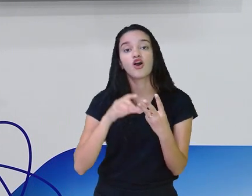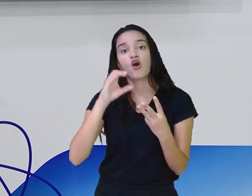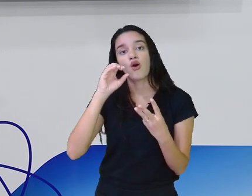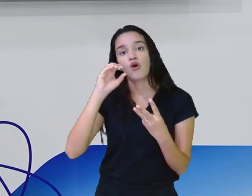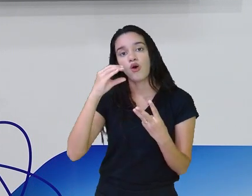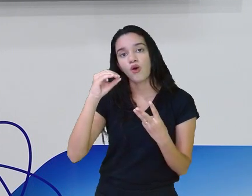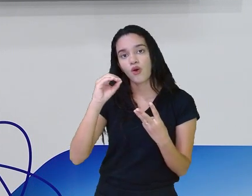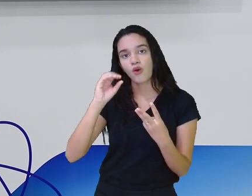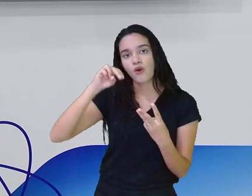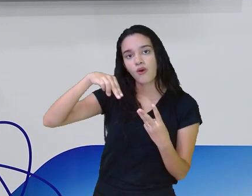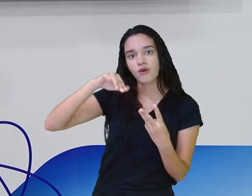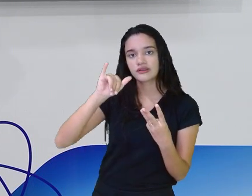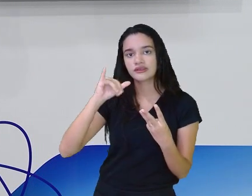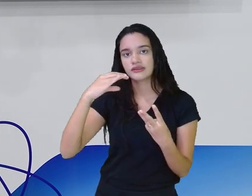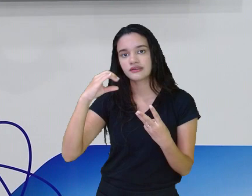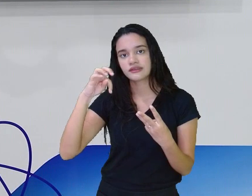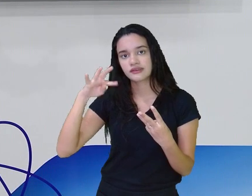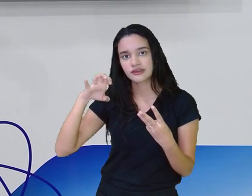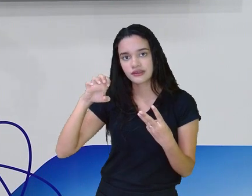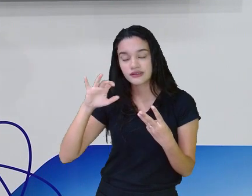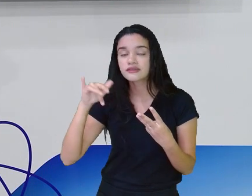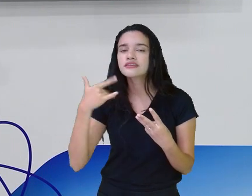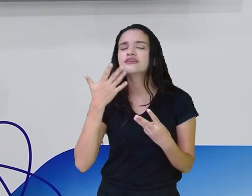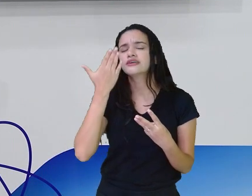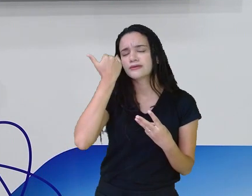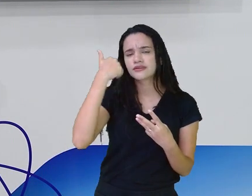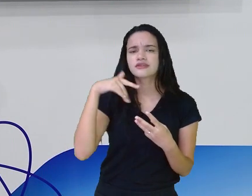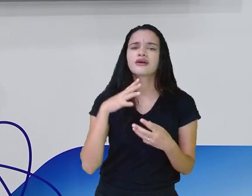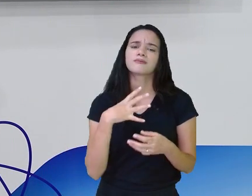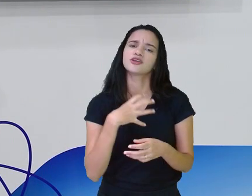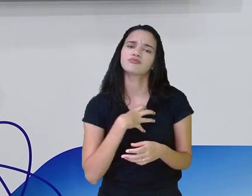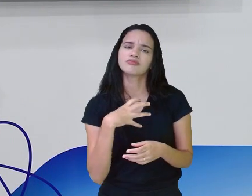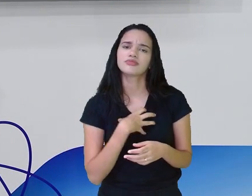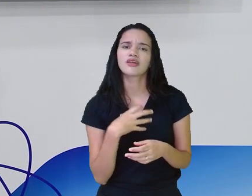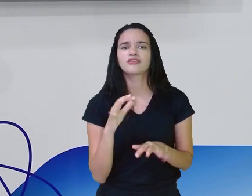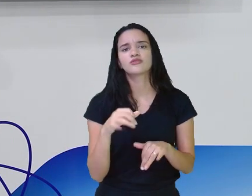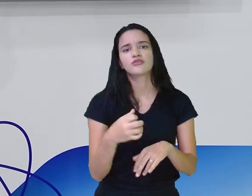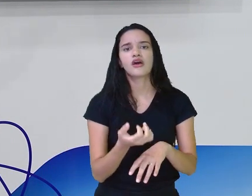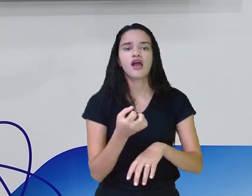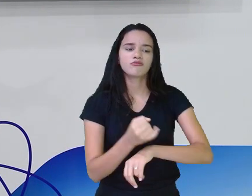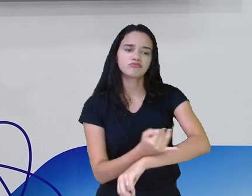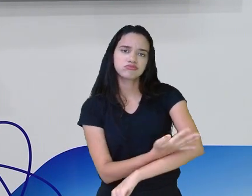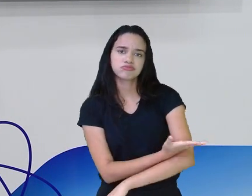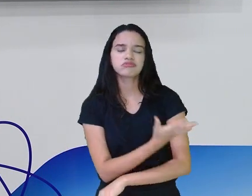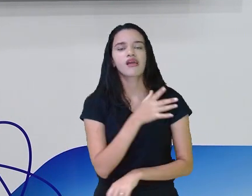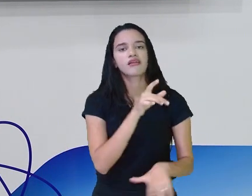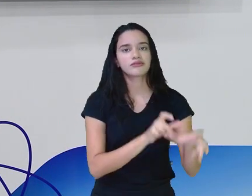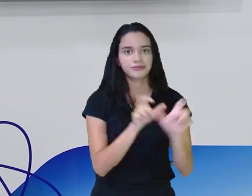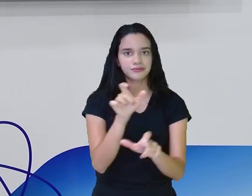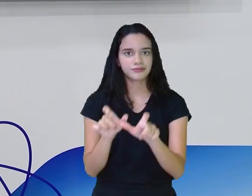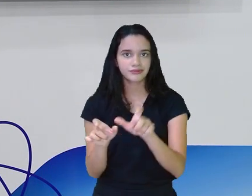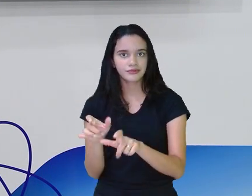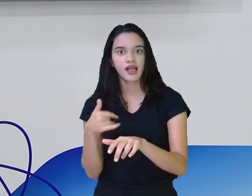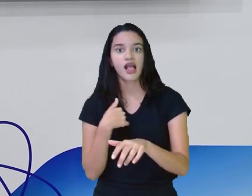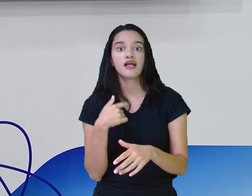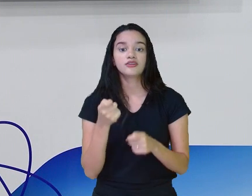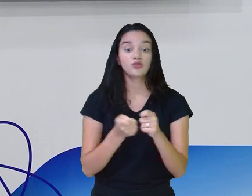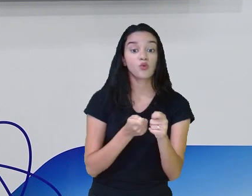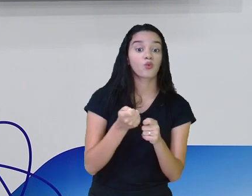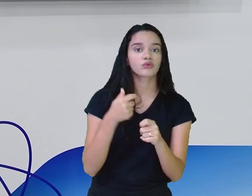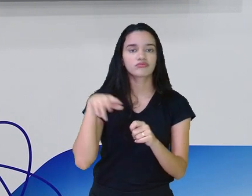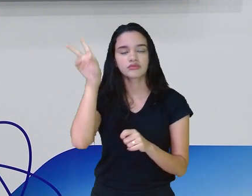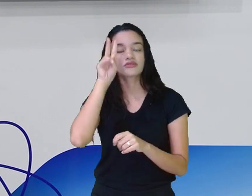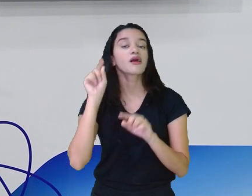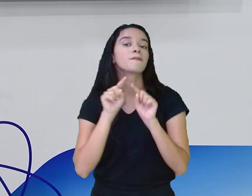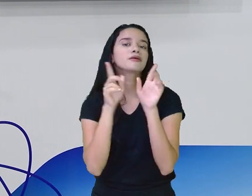antecipa fatos, ele antevê, então ele sabe dos pensamentos, dos sentimentos dos personagens, então ele tem todo o domínio da história. Mas a perguntinha